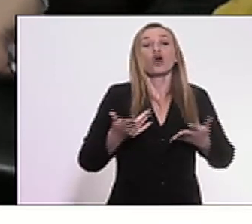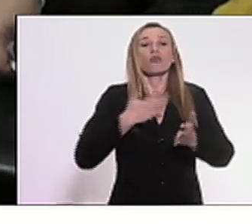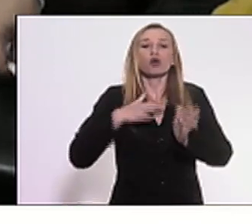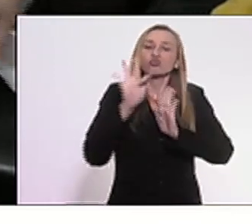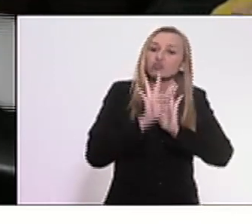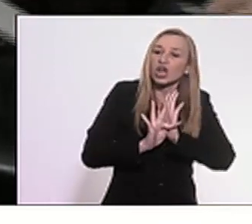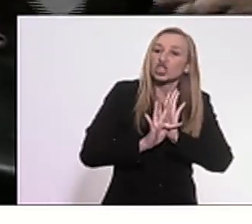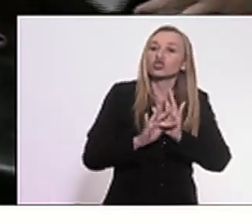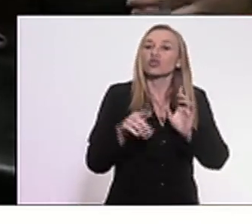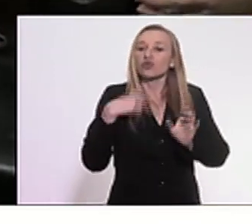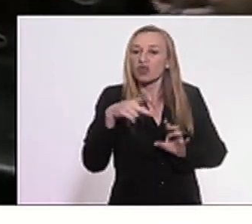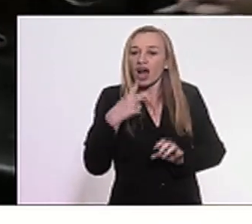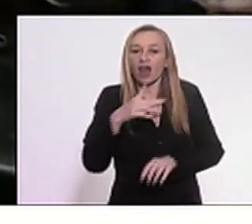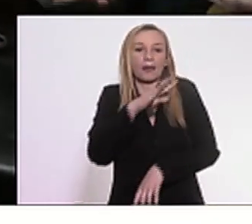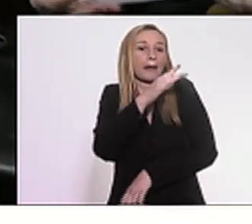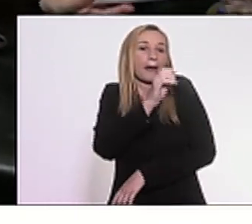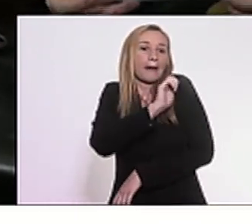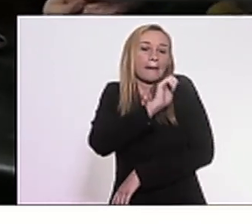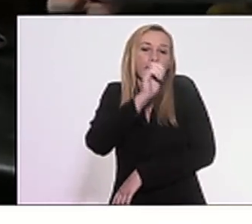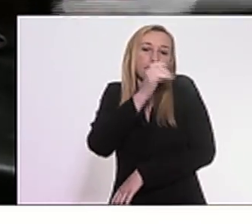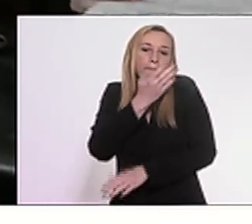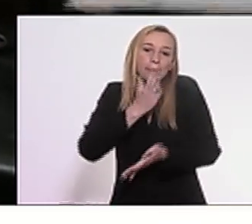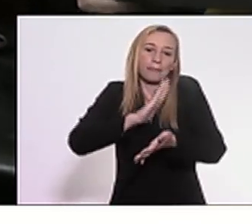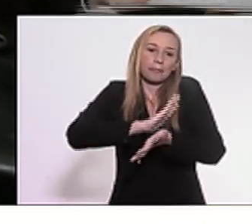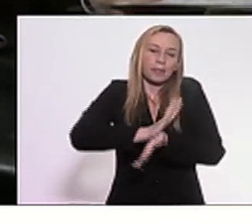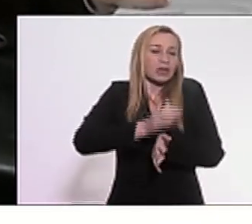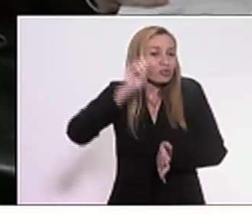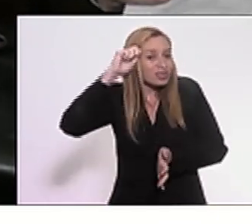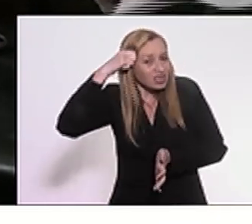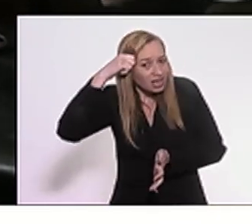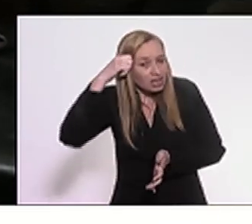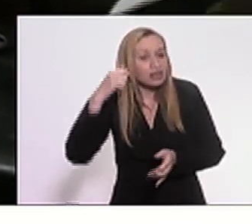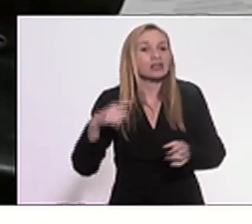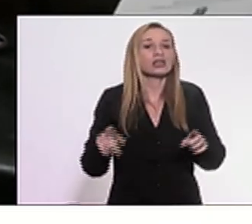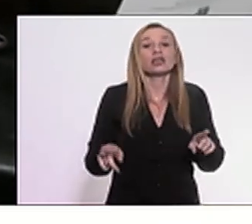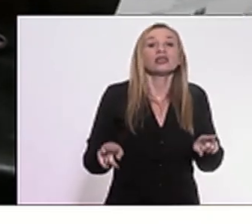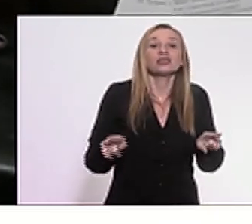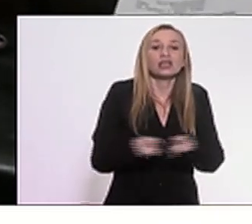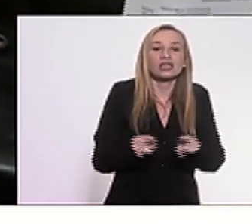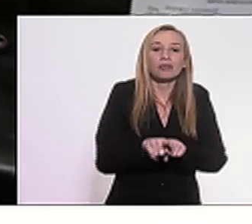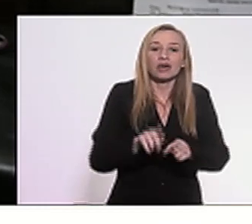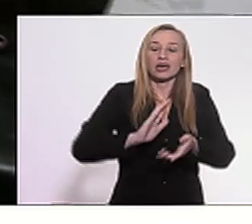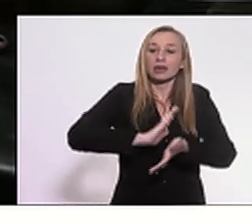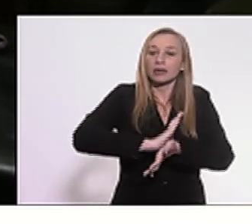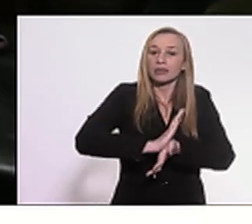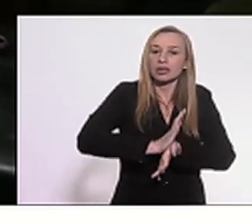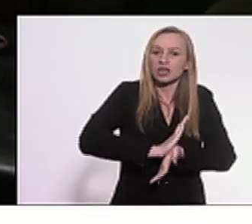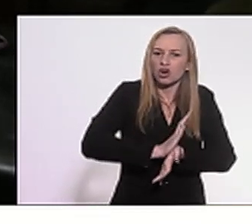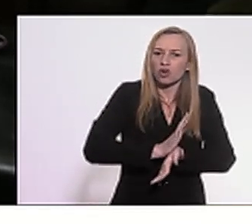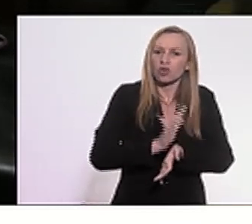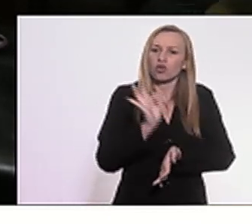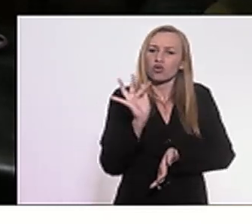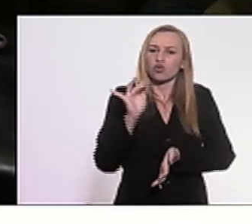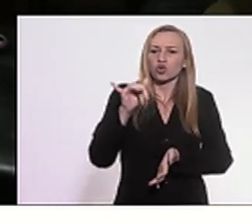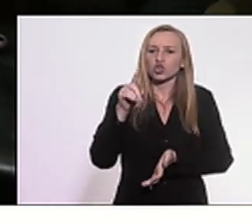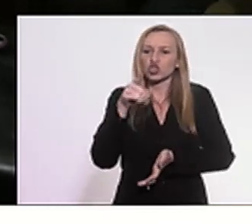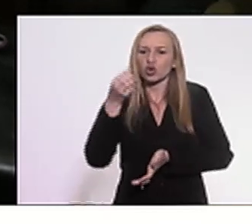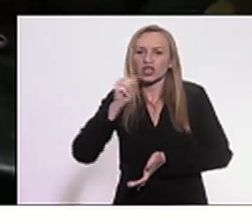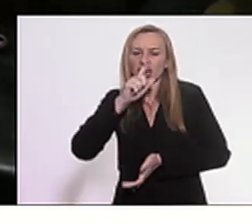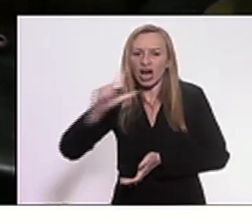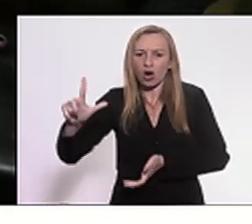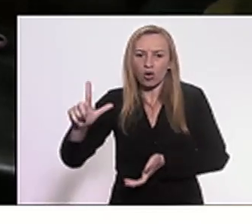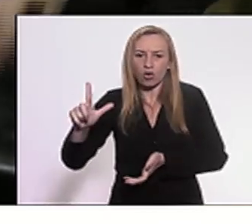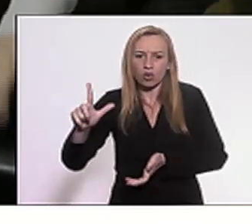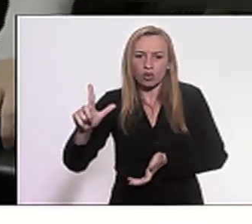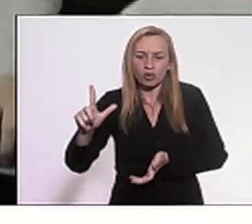de discriminação de raça, religiosa e de gênero, mas existe dentro do Ministério Público discriminação funcional. Sim. Que praticamente